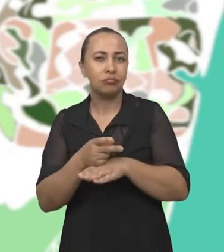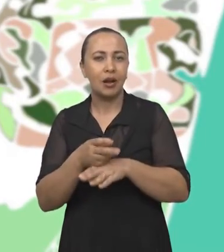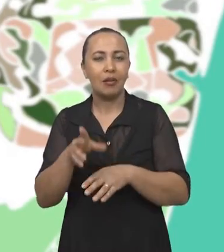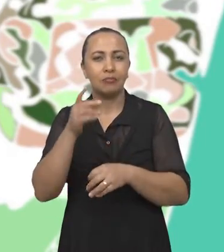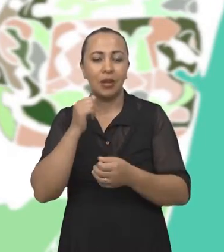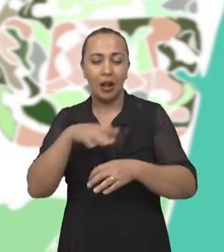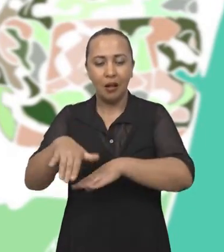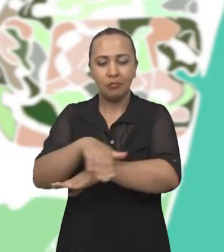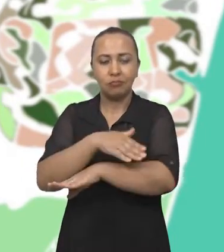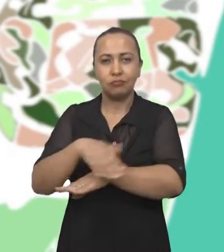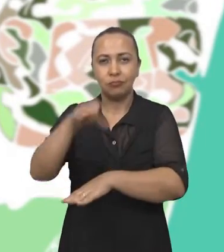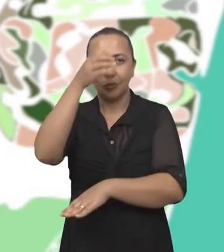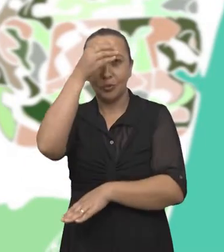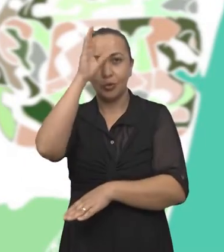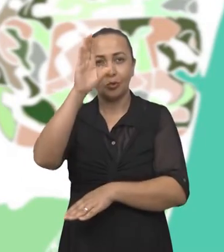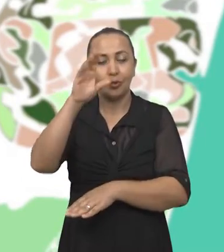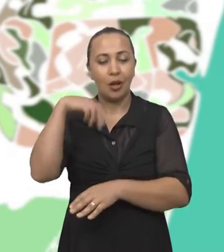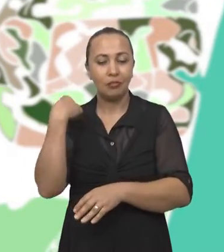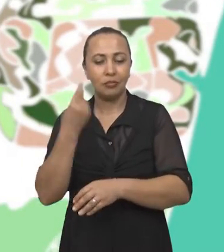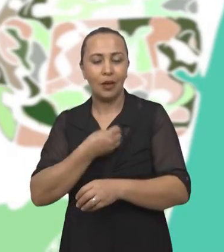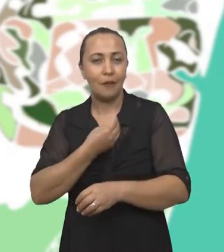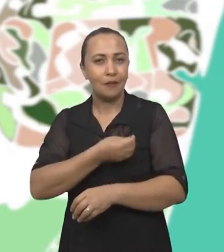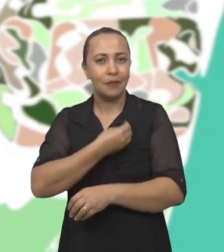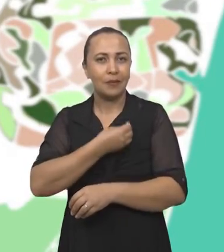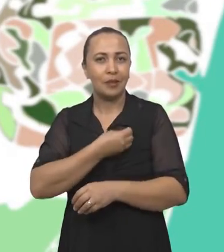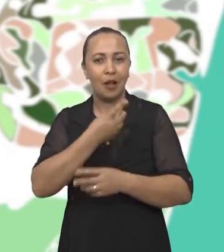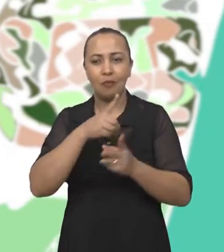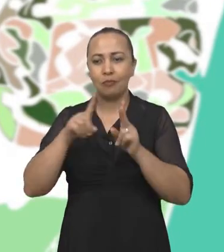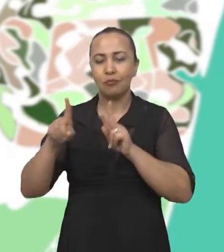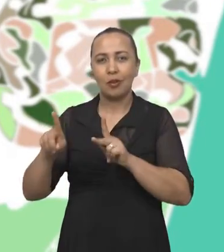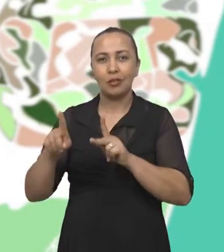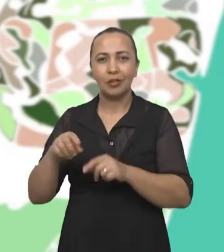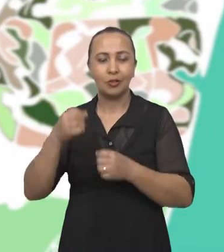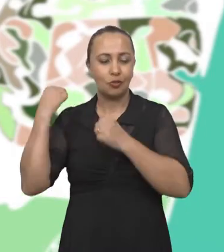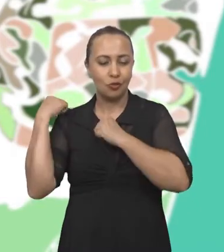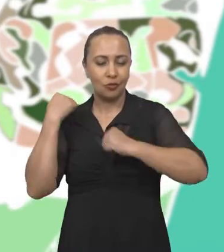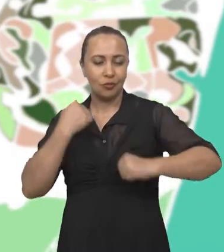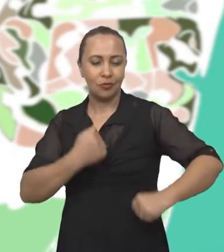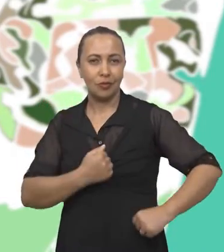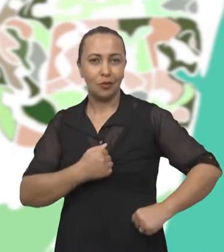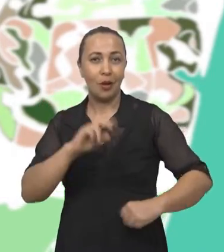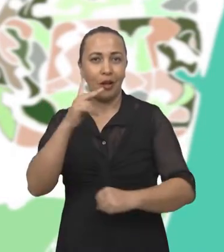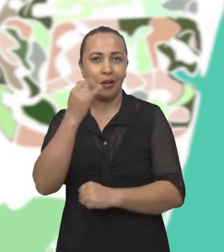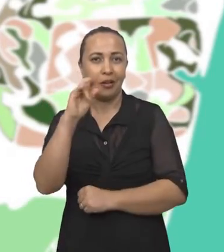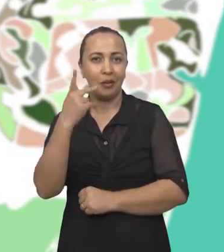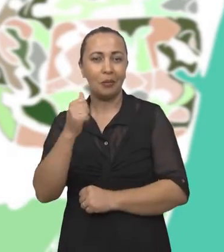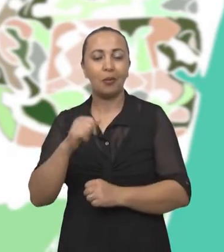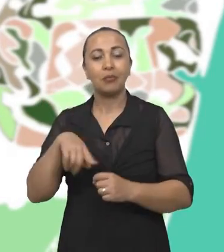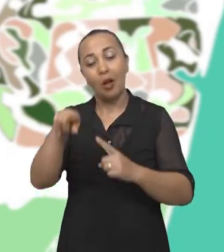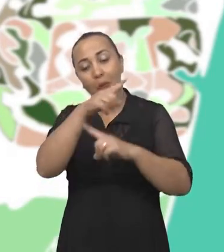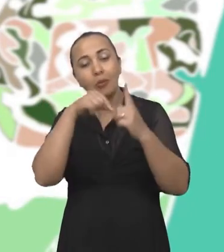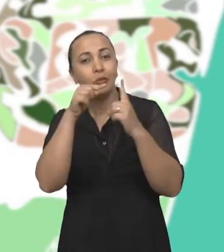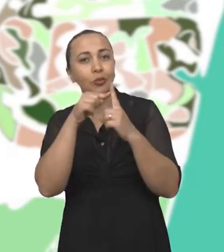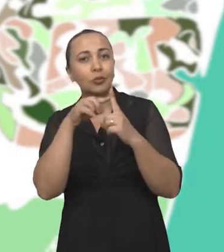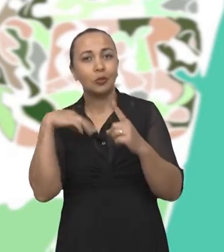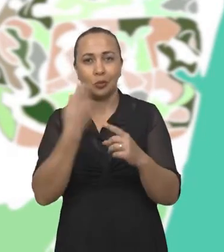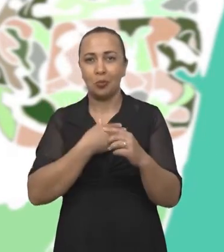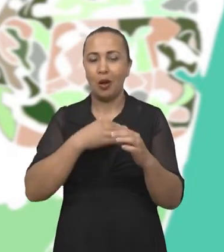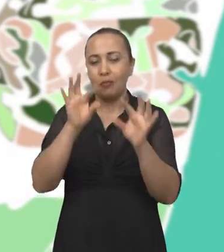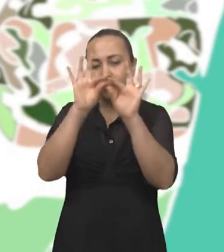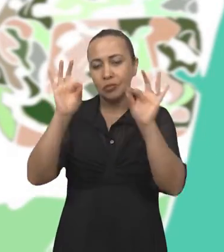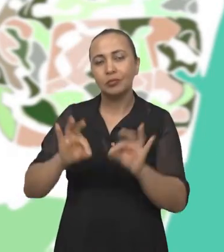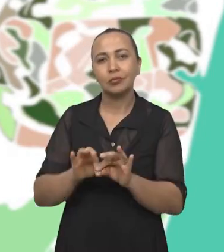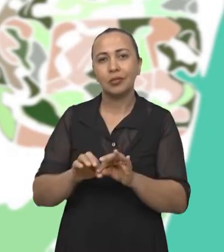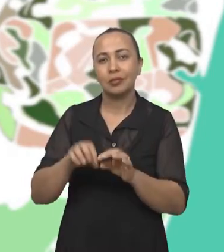ali, na rua, nós é cultura, por isso nós grita, fora ditadura. Esse, assim, é o objetivo do projeto